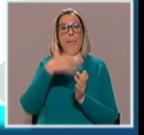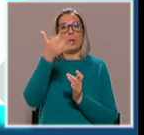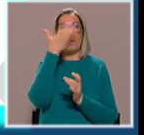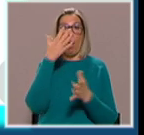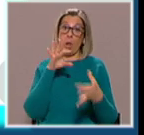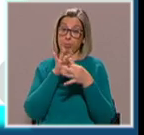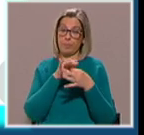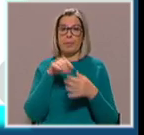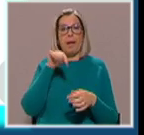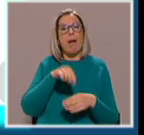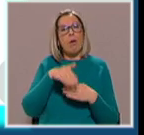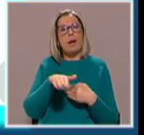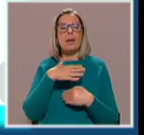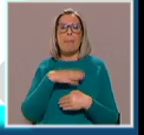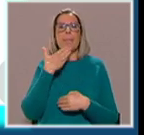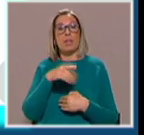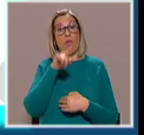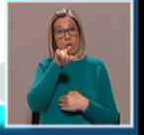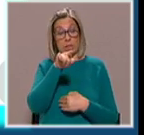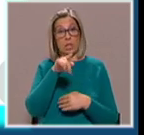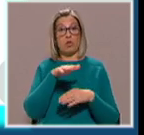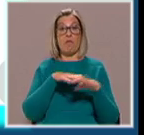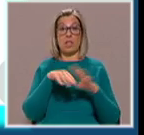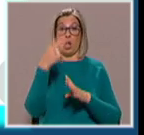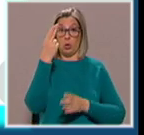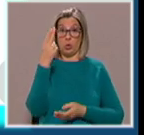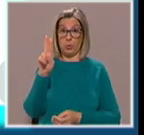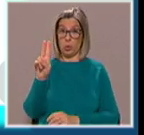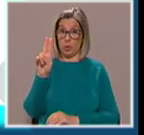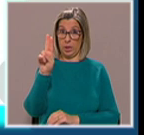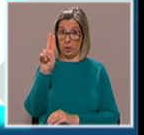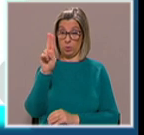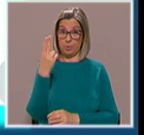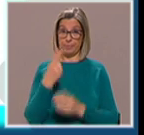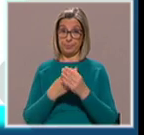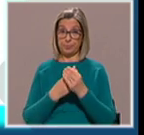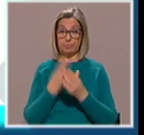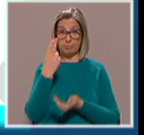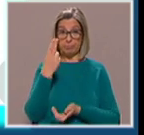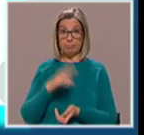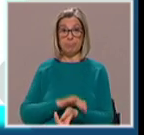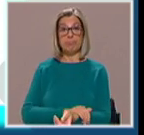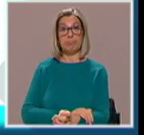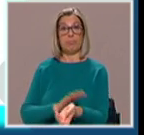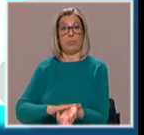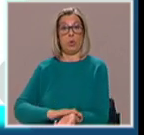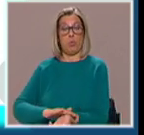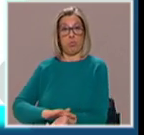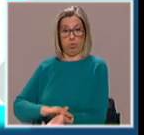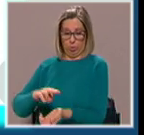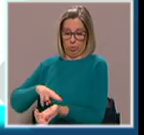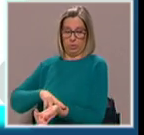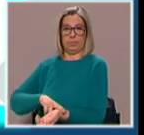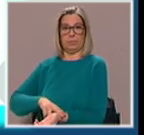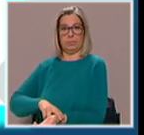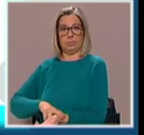próxima aula. Então o desafio desta vez é pedirmos para vocês colocarem os dedos, o indicador e o médio, está bem? Esticados sobre a parte interna do pulso, logo abaixo